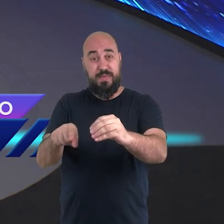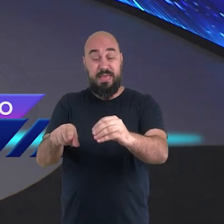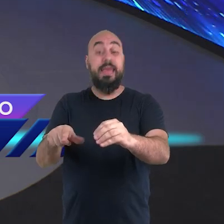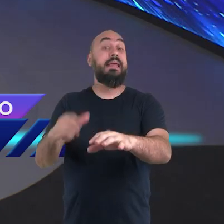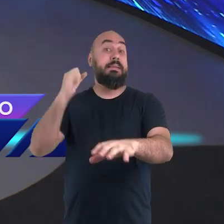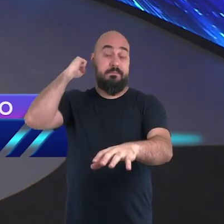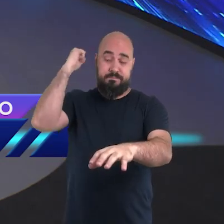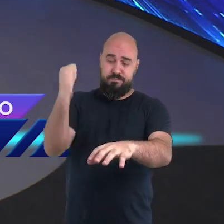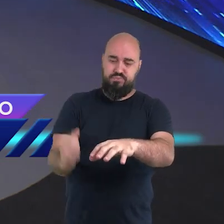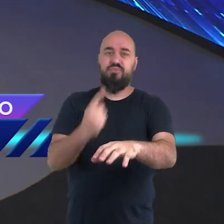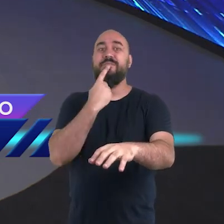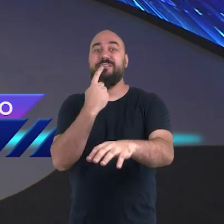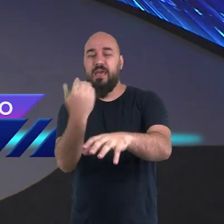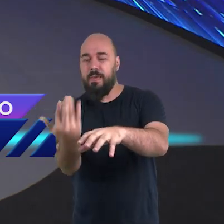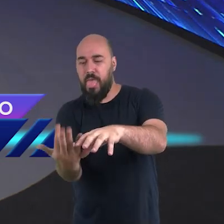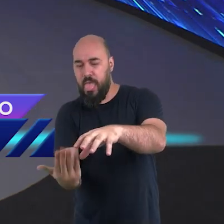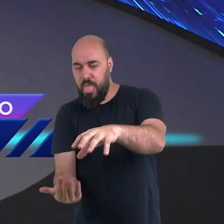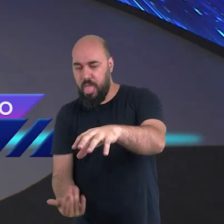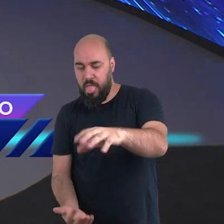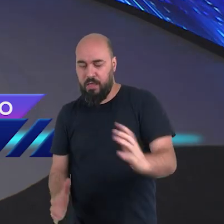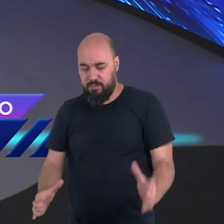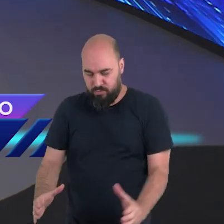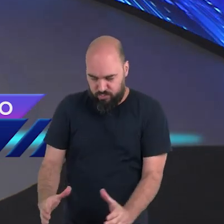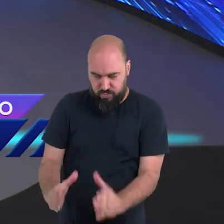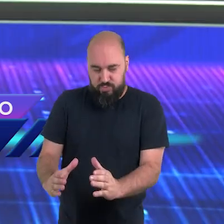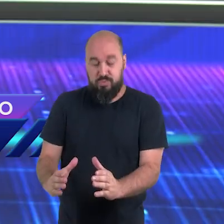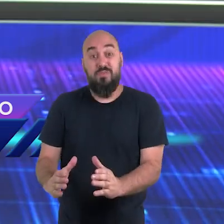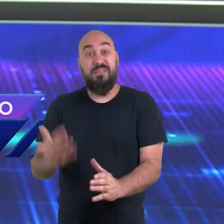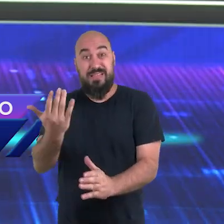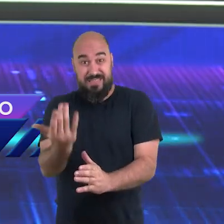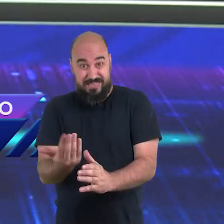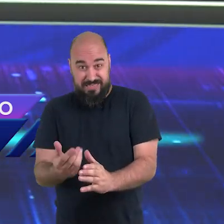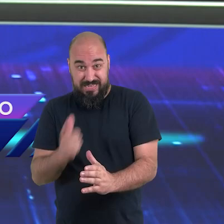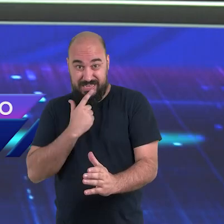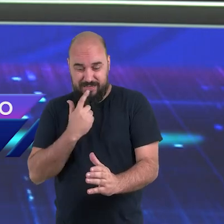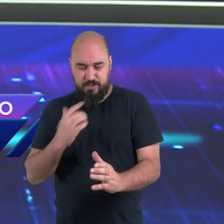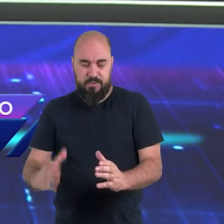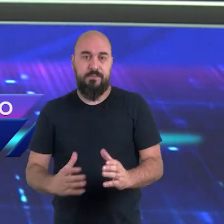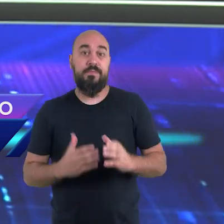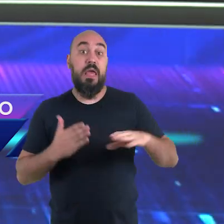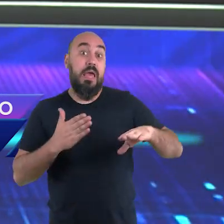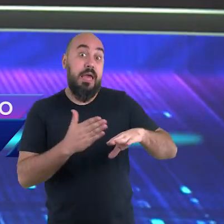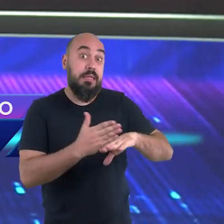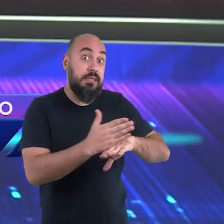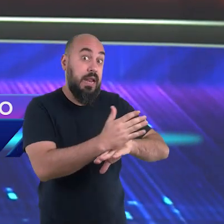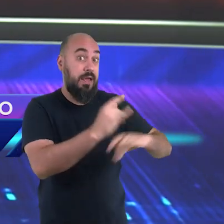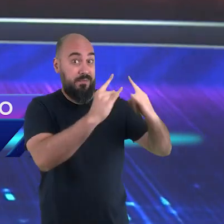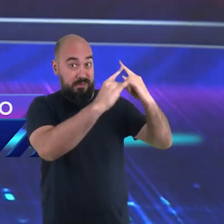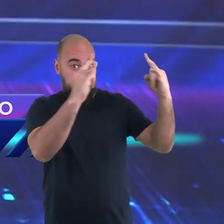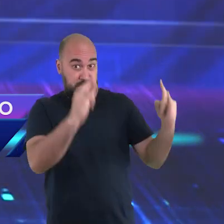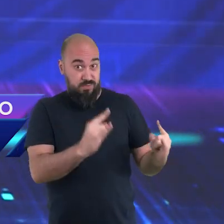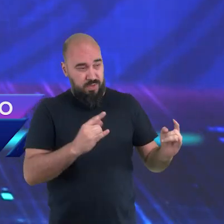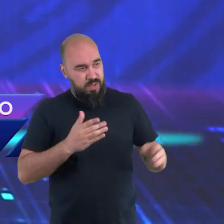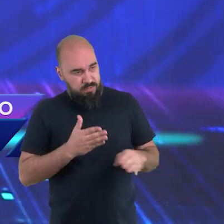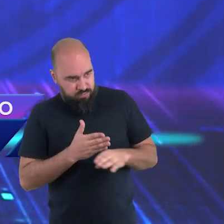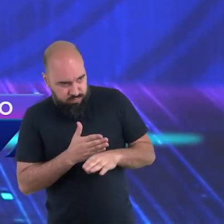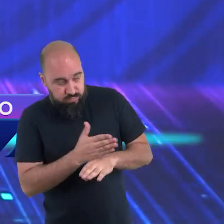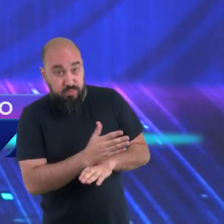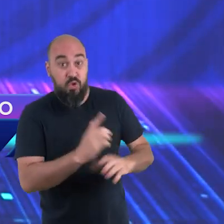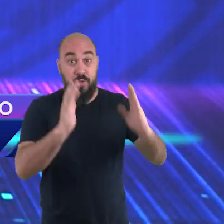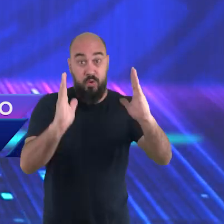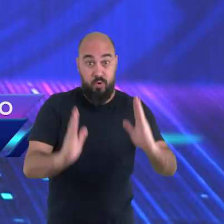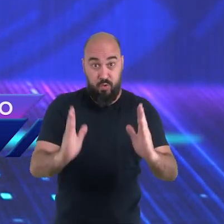o sangue dele era derramado, o sacerdote recolhia este sangue e entrava no lugar santo do santuário. E lá